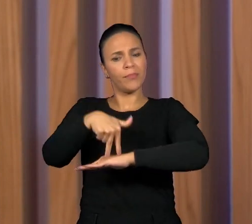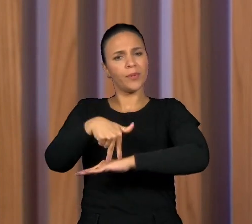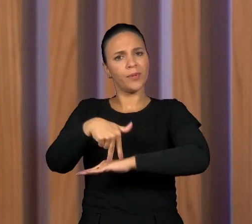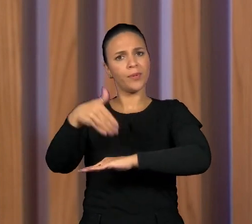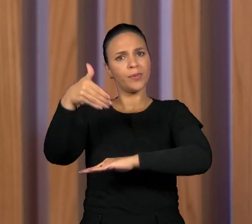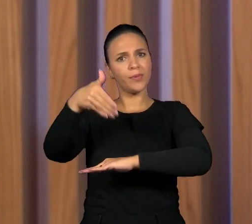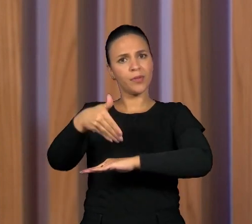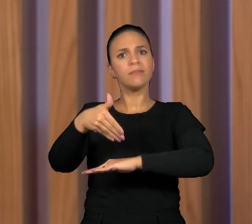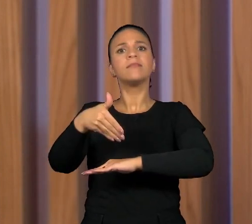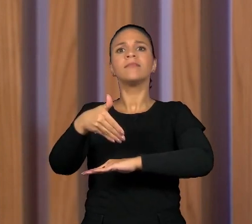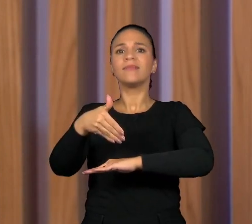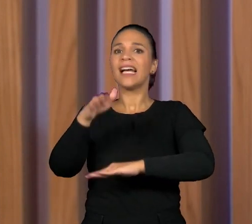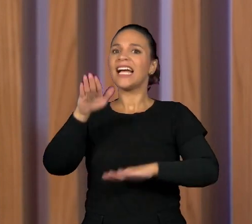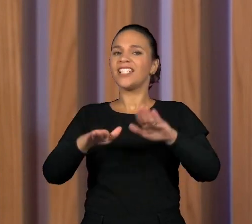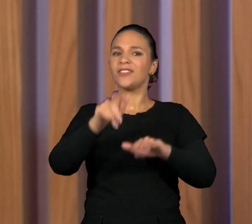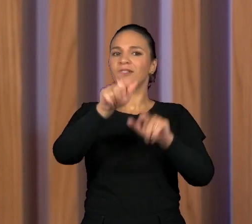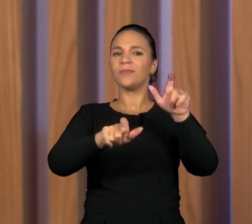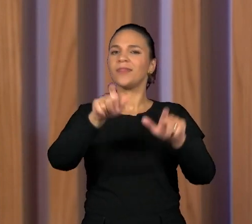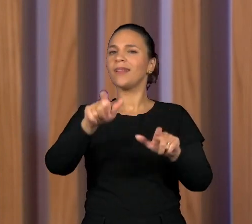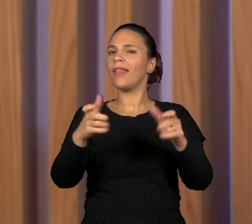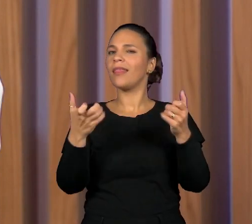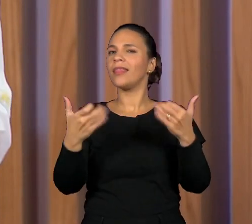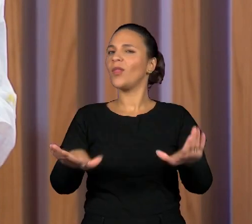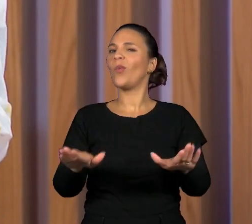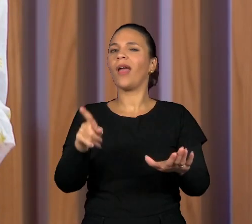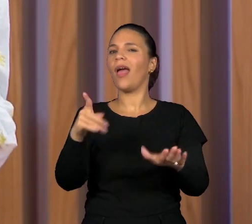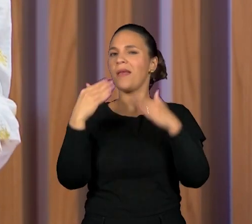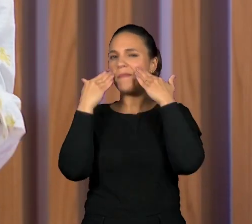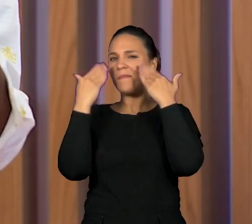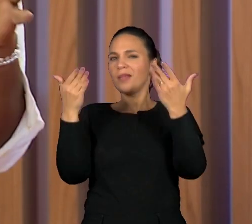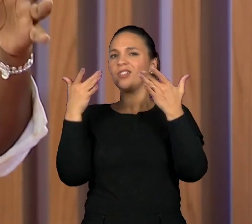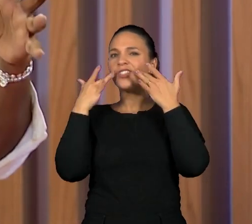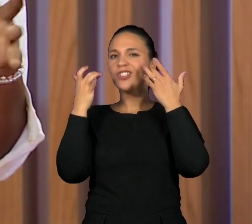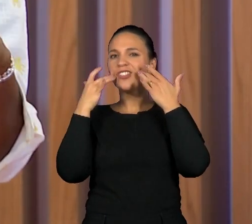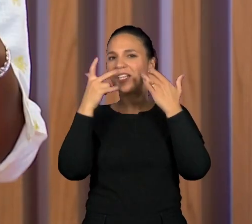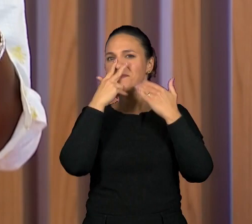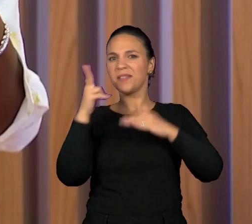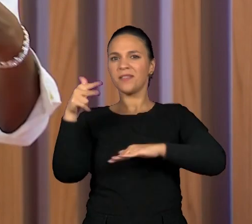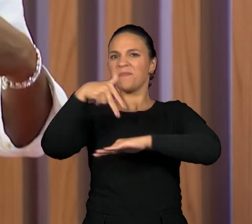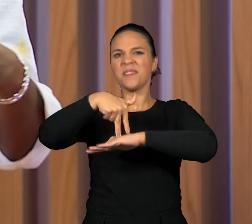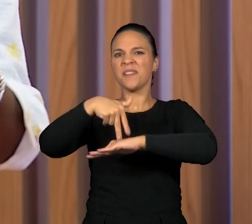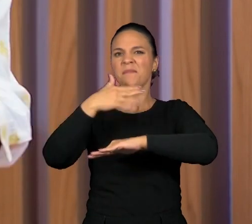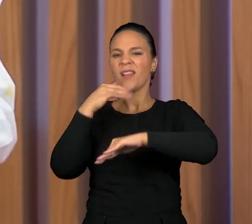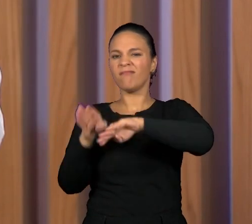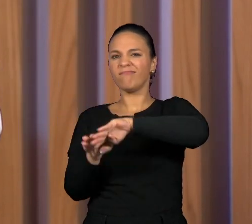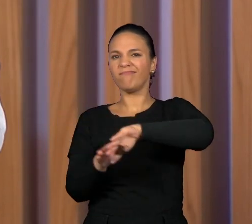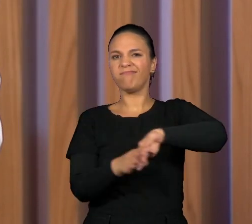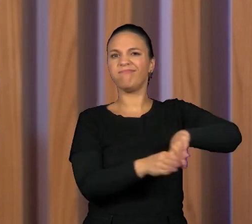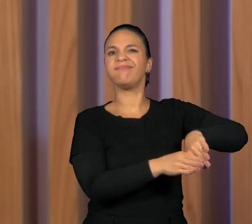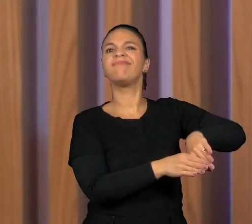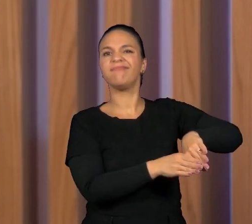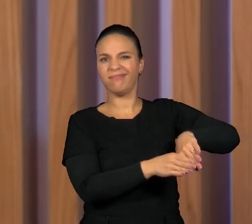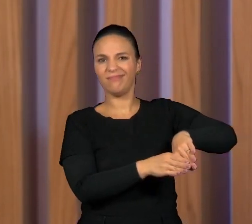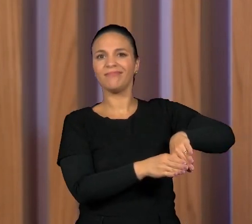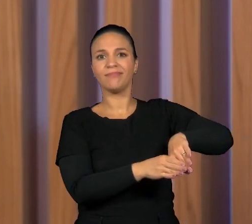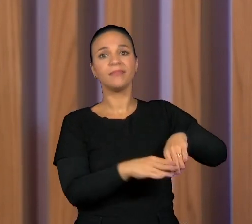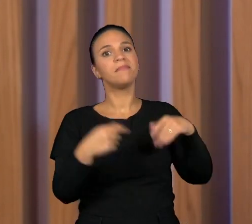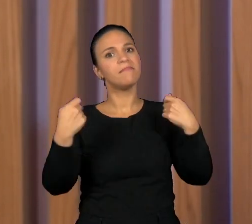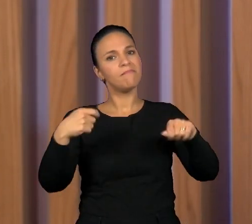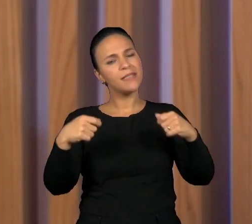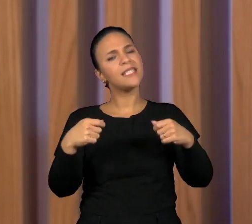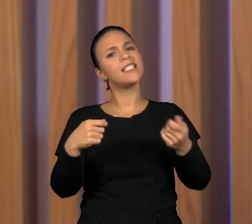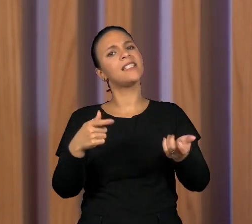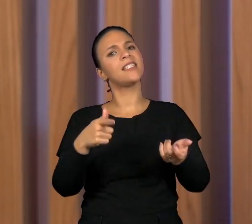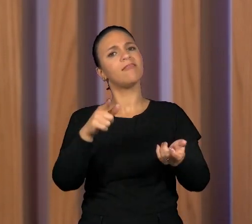vezes não é desejado que se coloque o teatro num pedestal, num lugar distante do seu público.